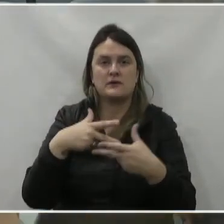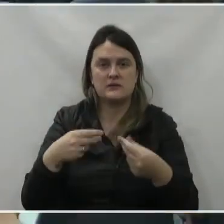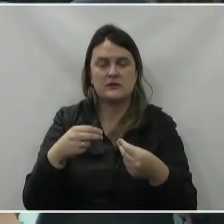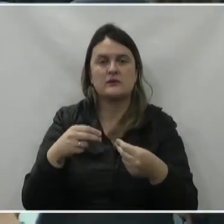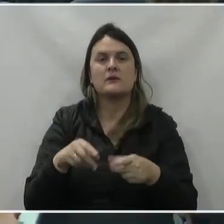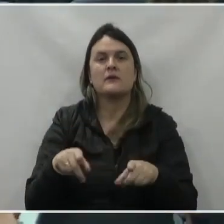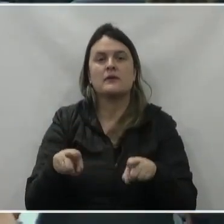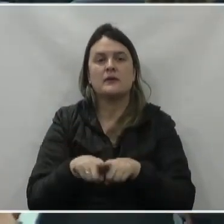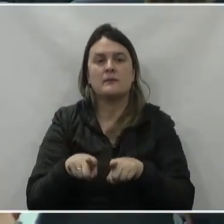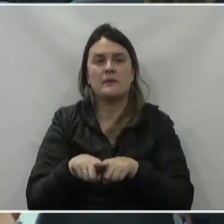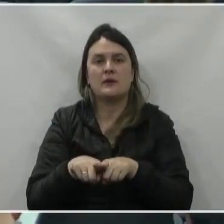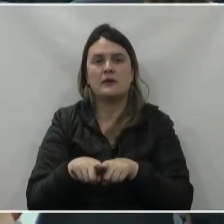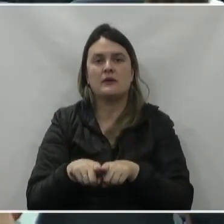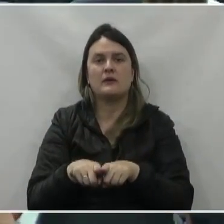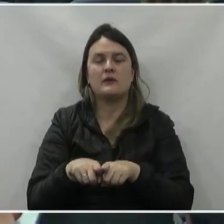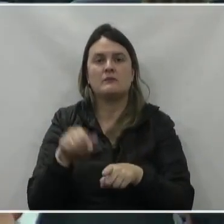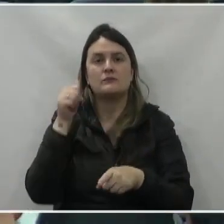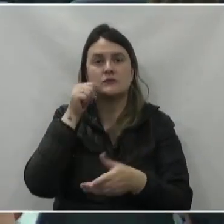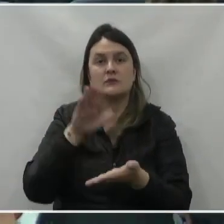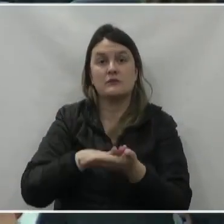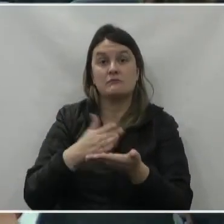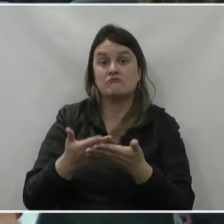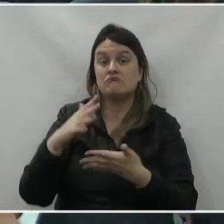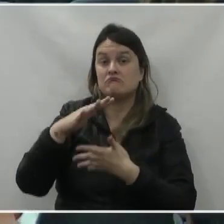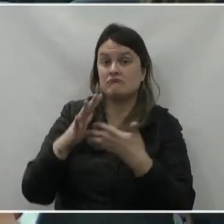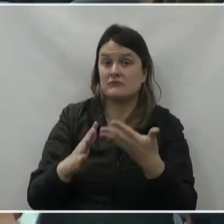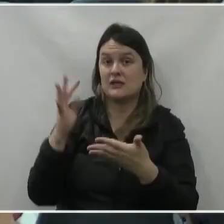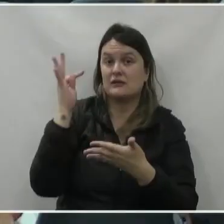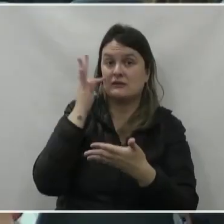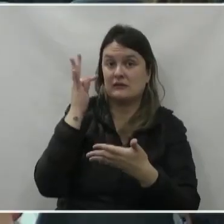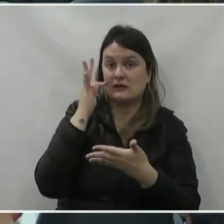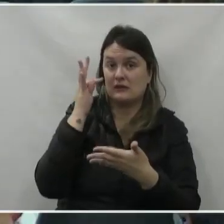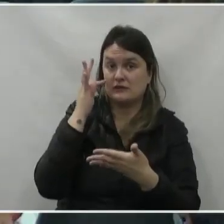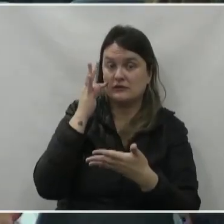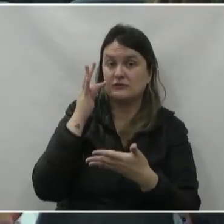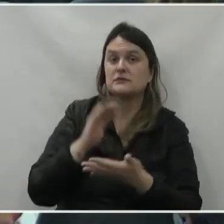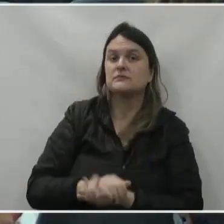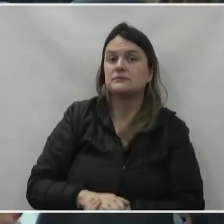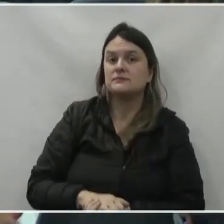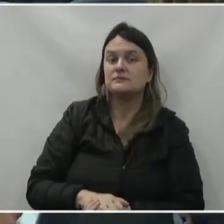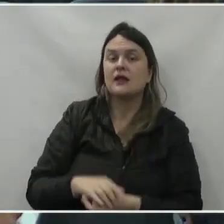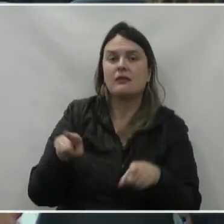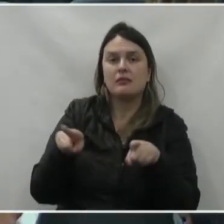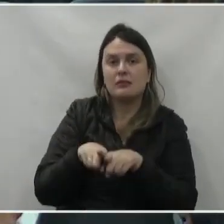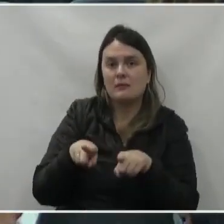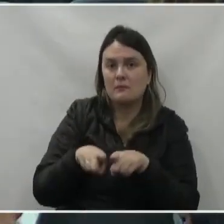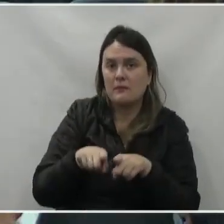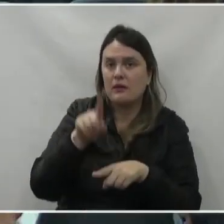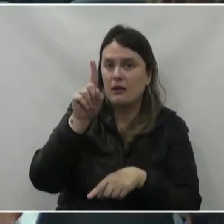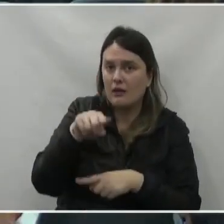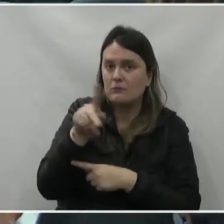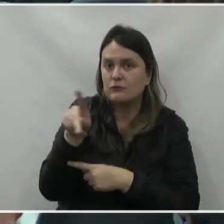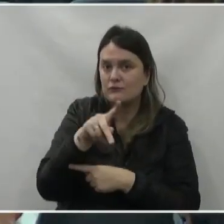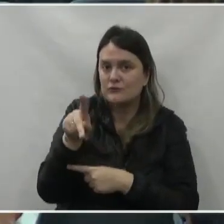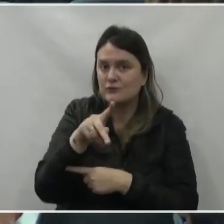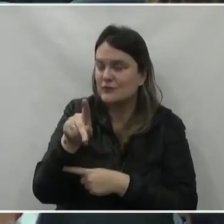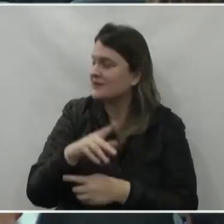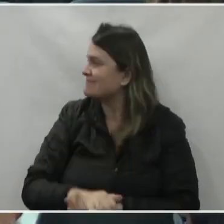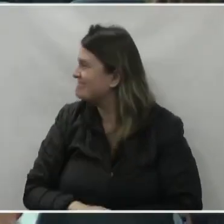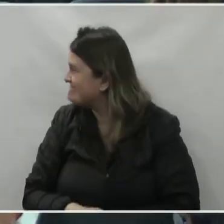até a nossa intérprete em Libras, a Tatiane Rocha, que também é professora.